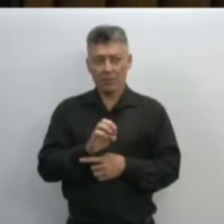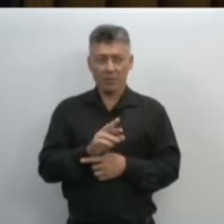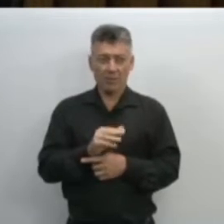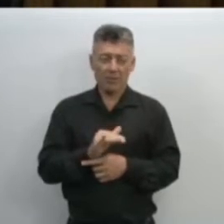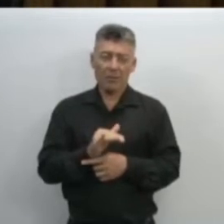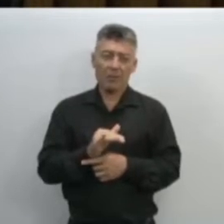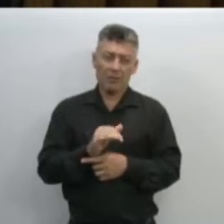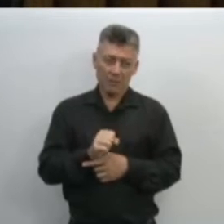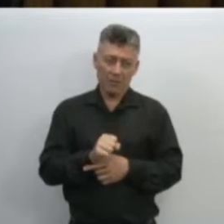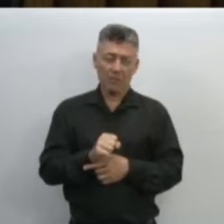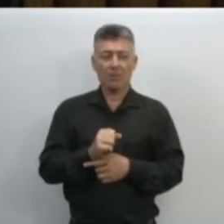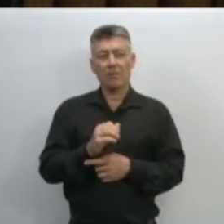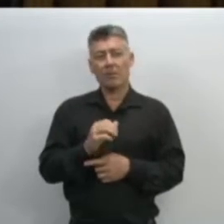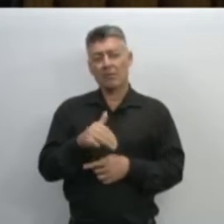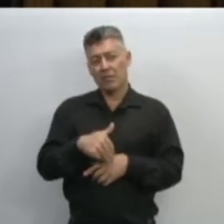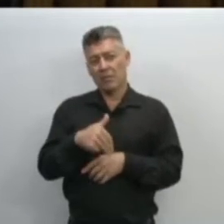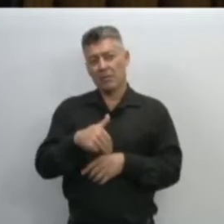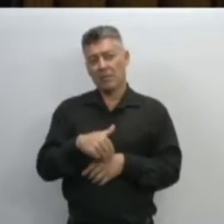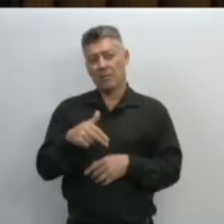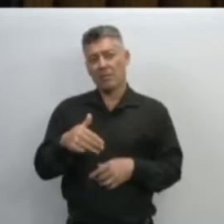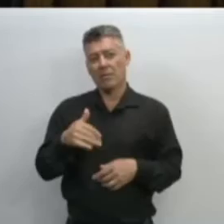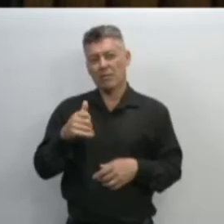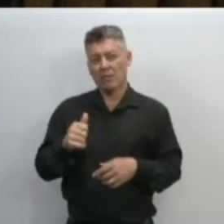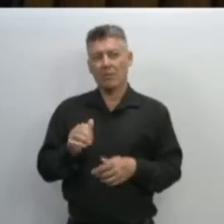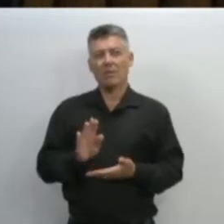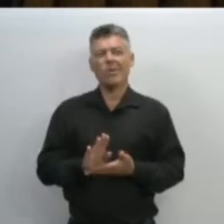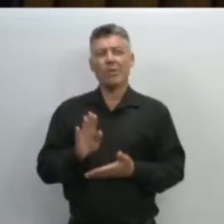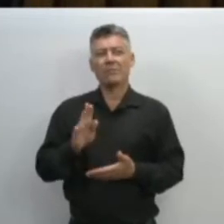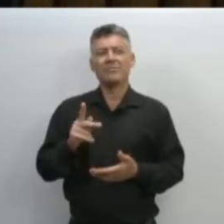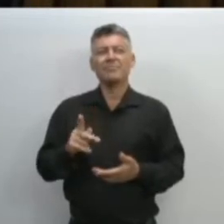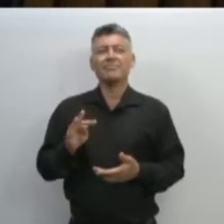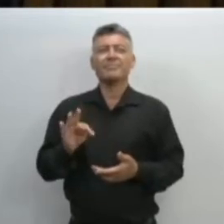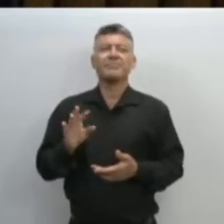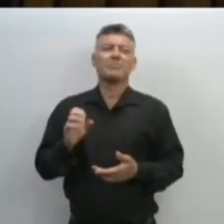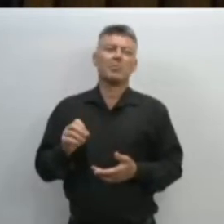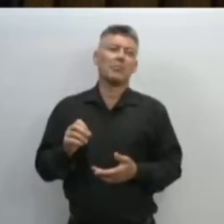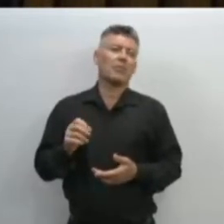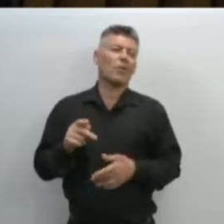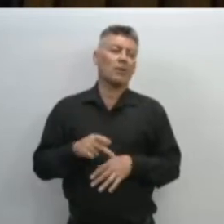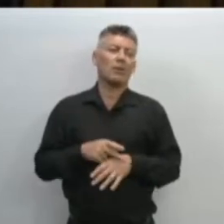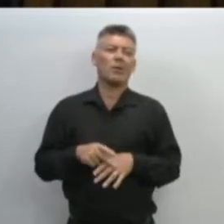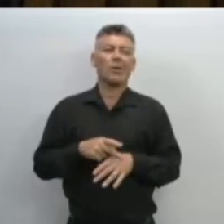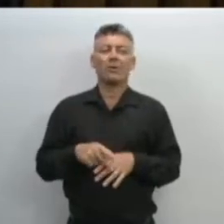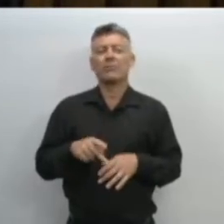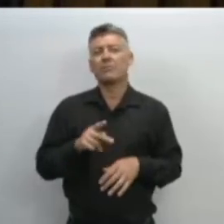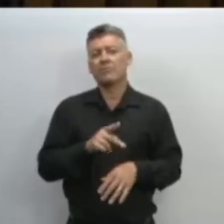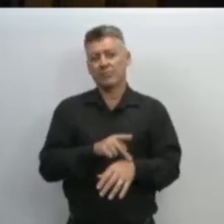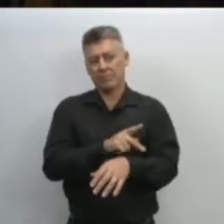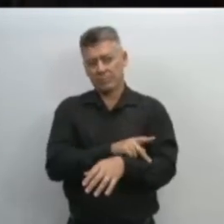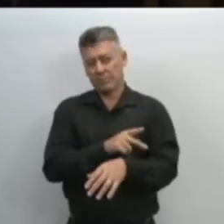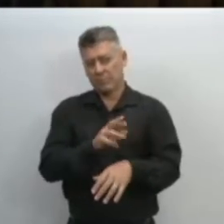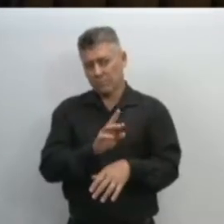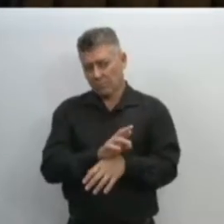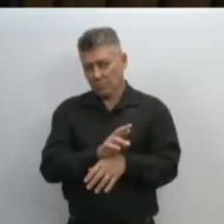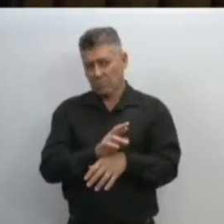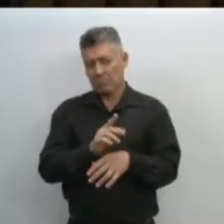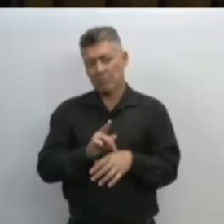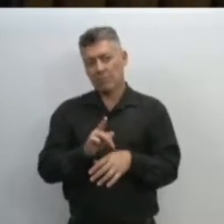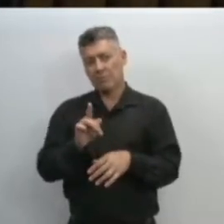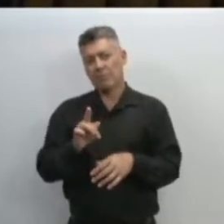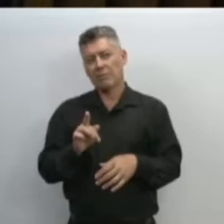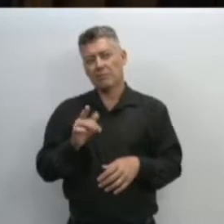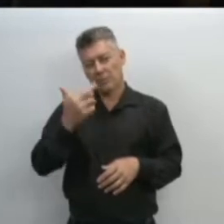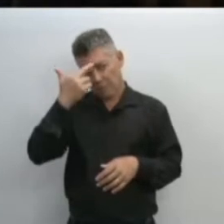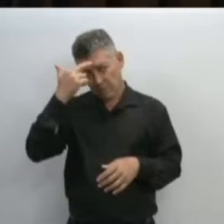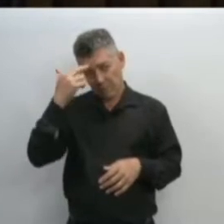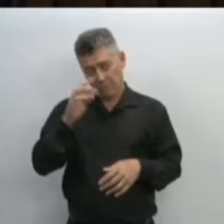Câmara, Margarete Regia, Nina Souza, Nivaldo Bacurau, Peixoto, Preto Aquino, professor Roberto Paulino, Ranieri Barbosa